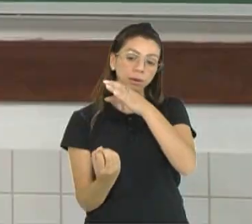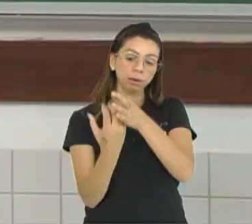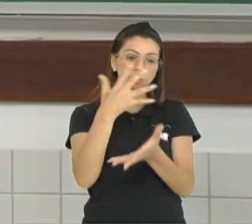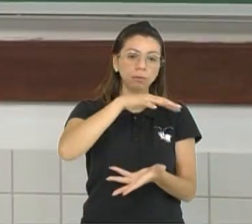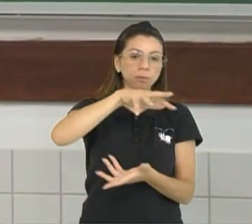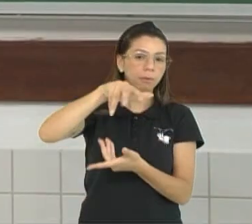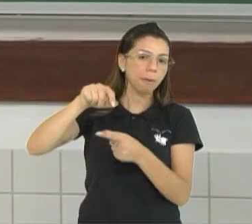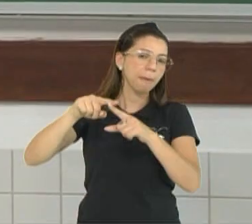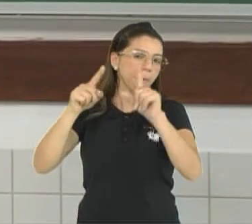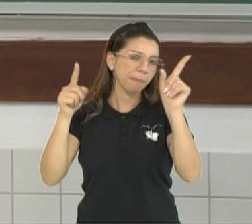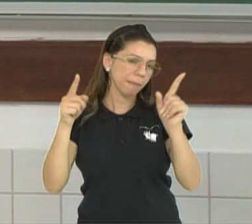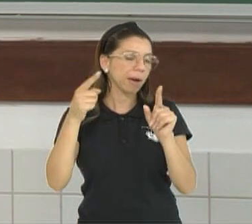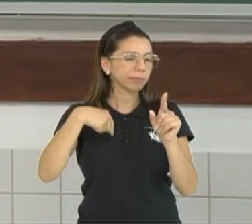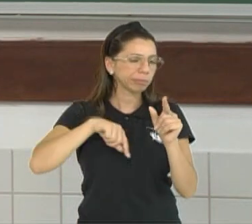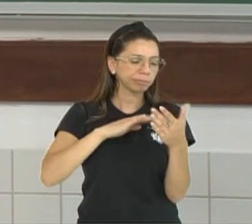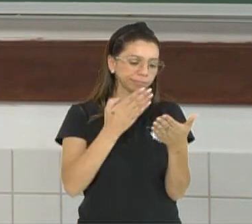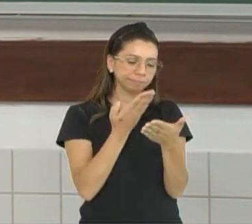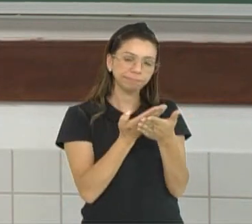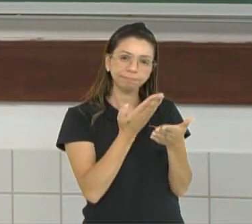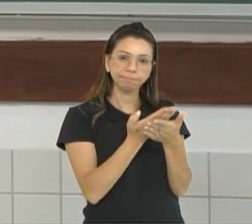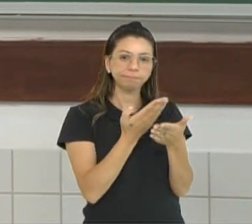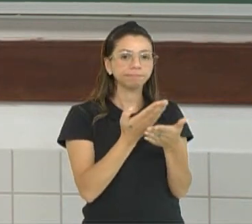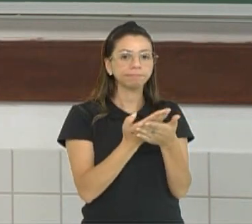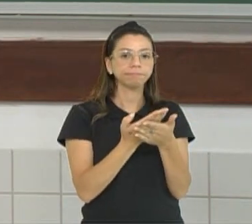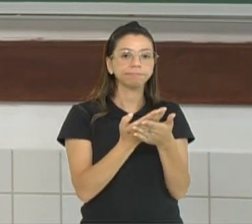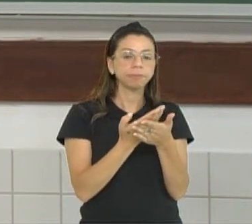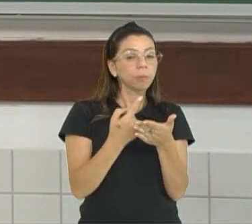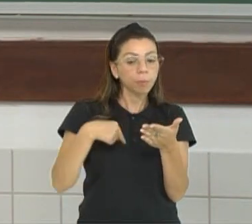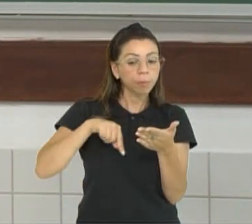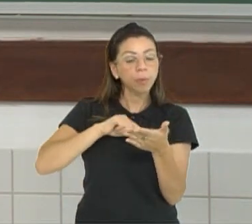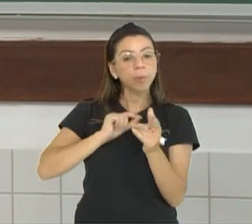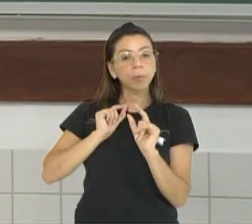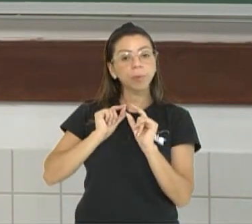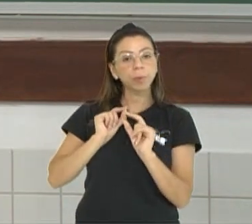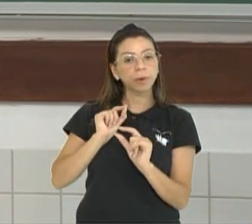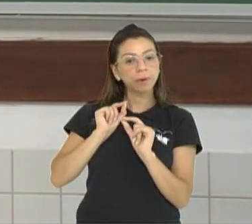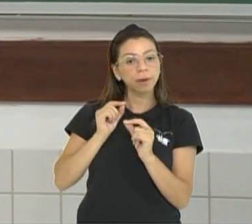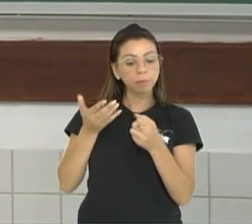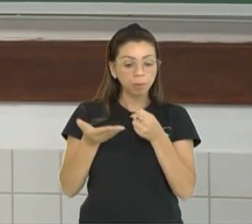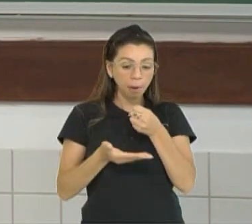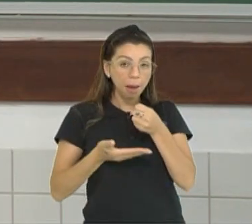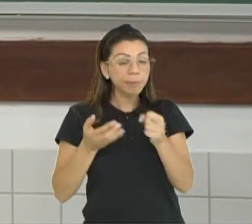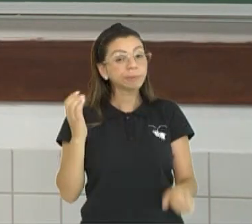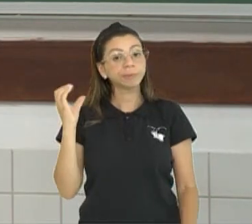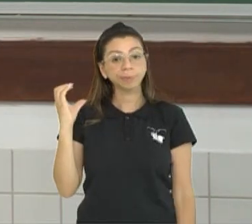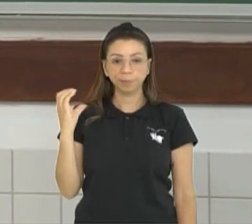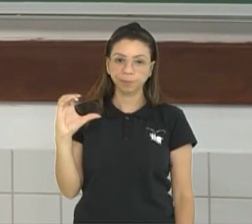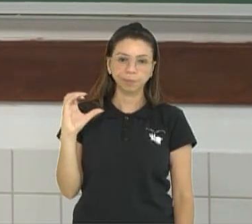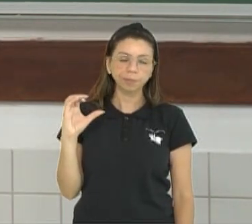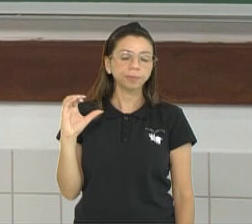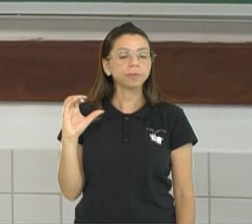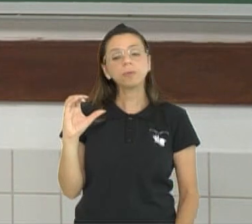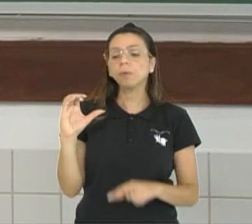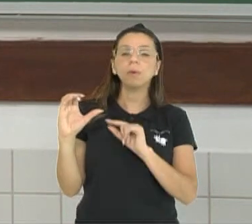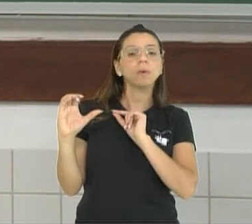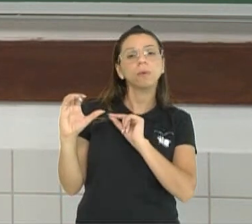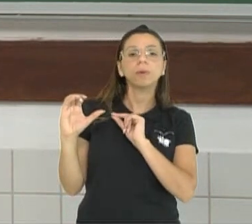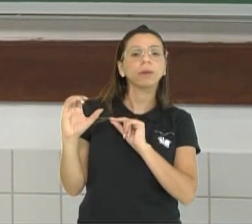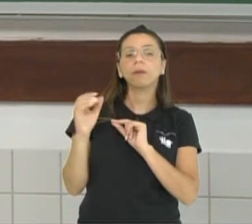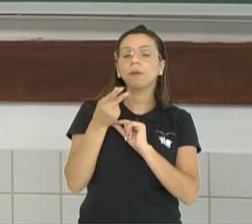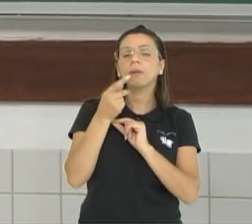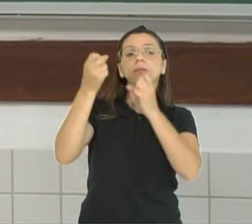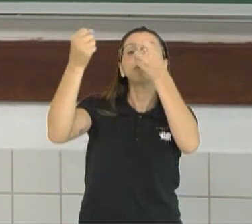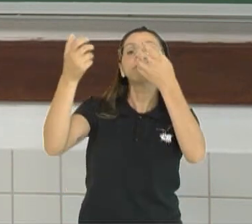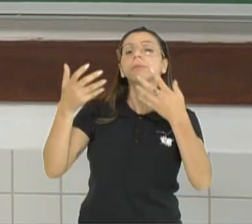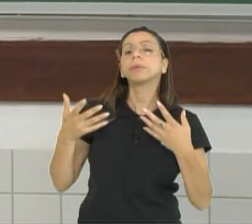Mas como a gente está estudando, a gente tem que ter uma base científica. O que é que a ciência diz?